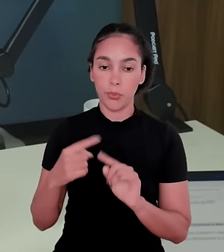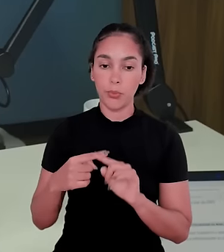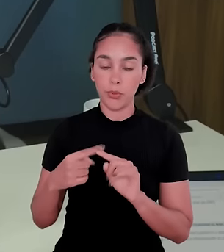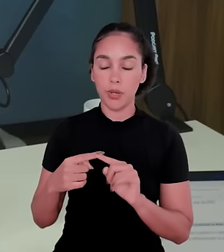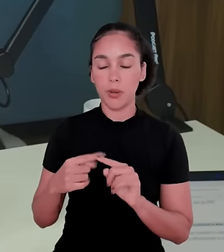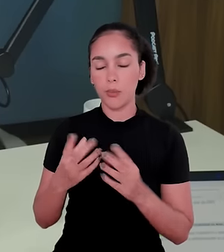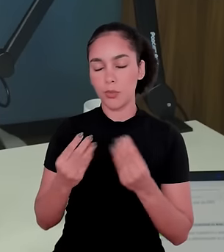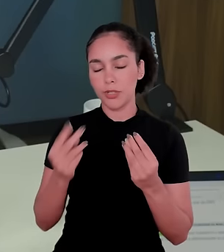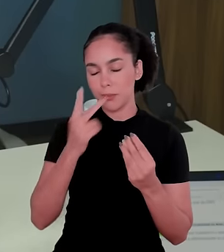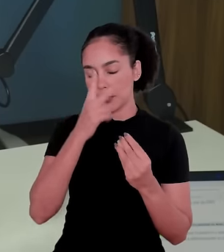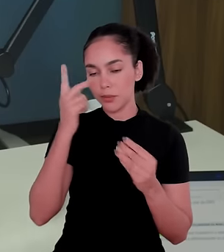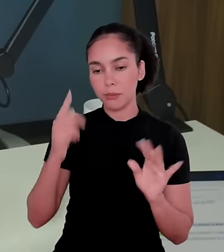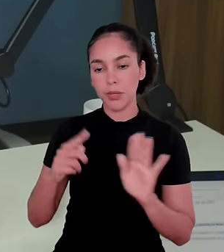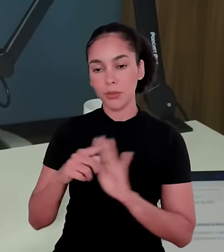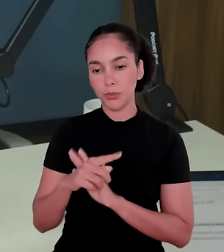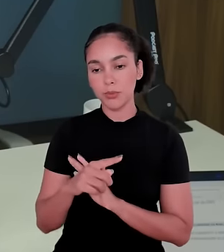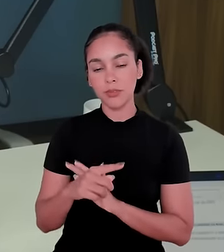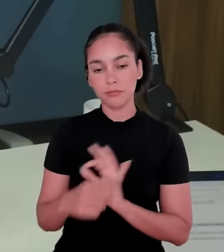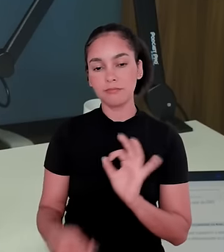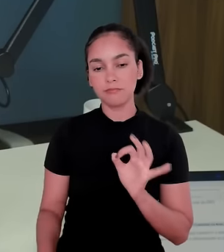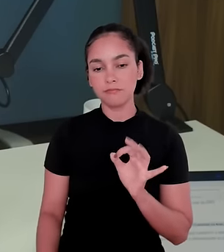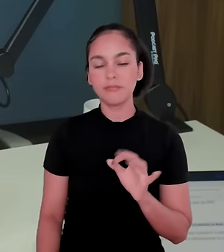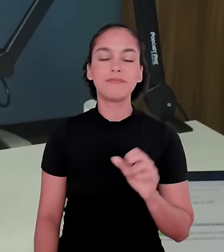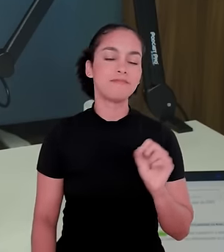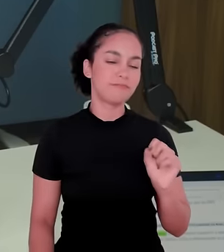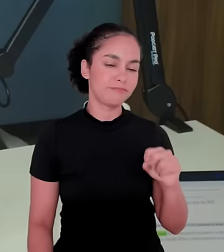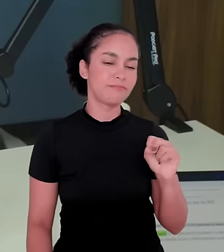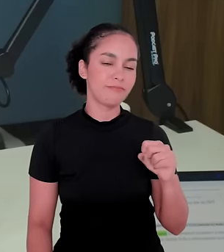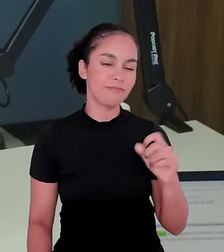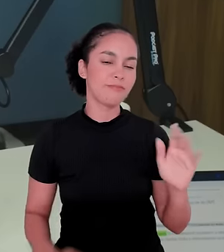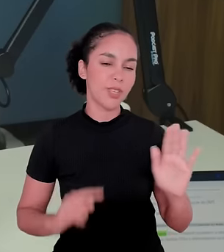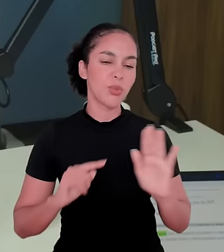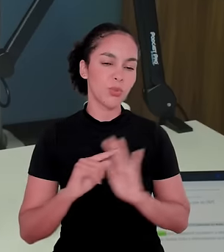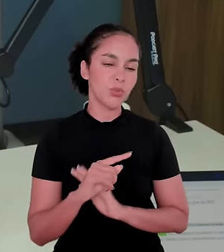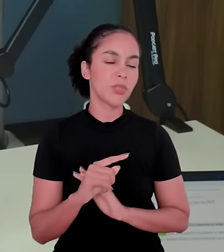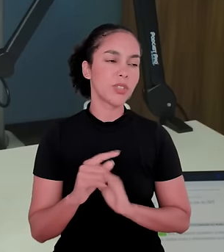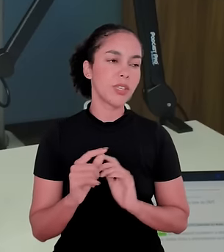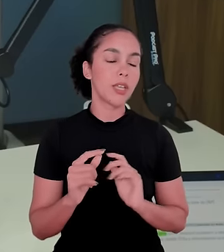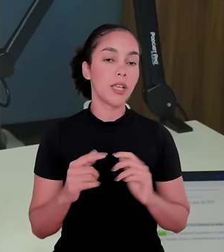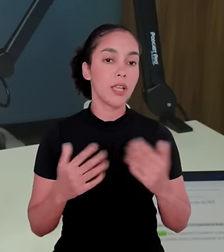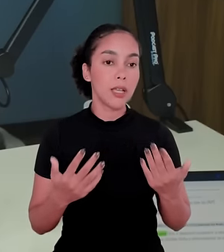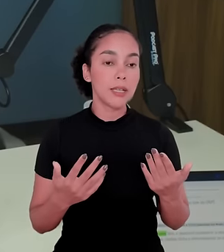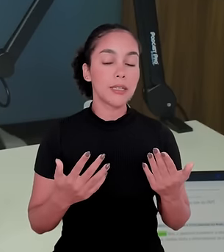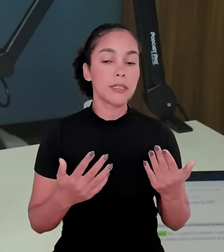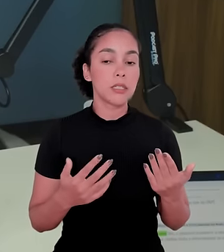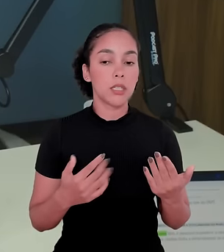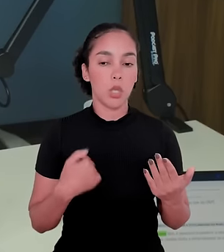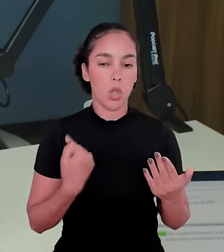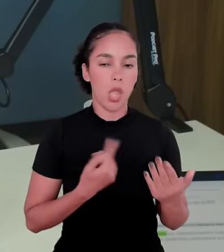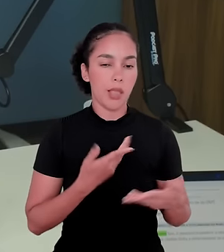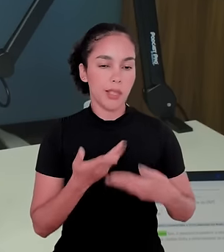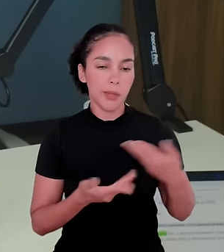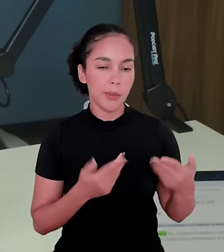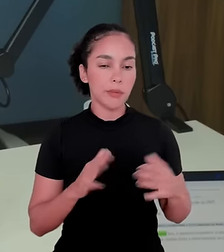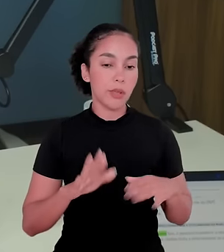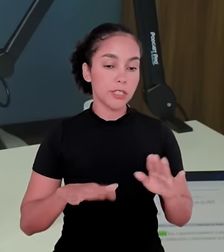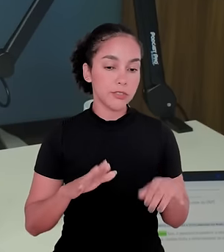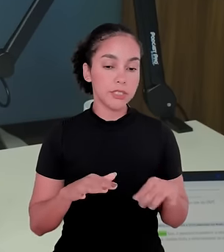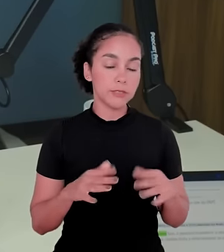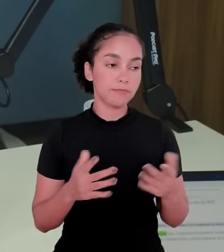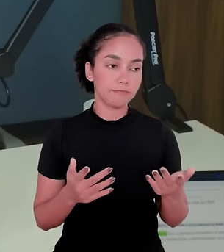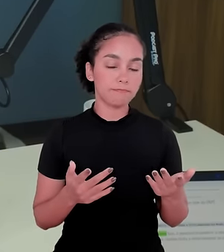acho que muita gente deve te acionar perguntando sobre isso né ai demora muito porque nós né no próprio atendimento muitas vezes a gente